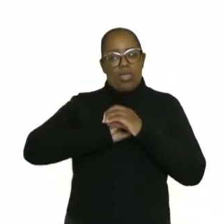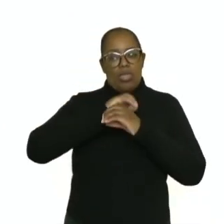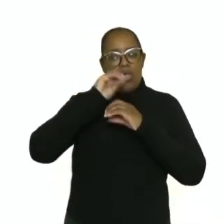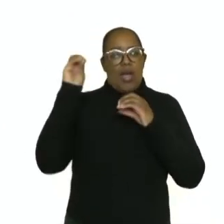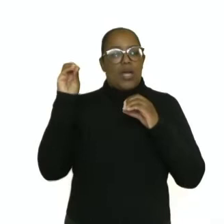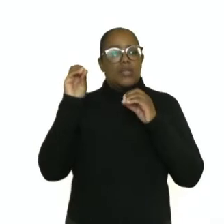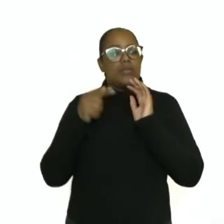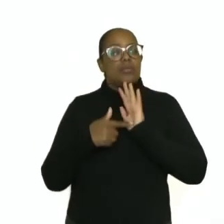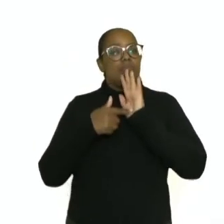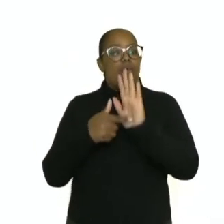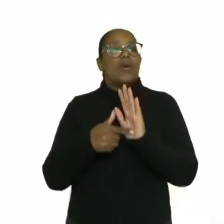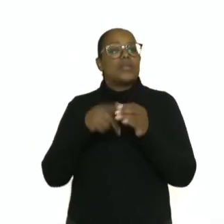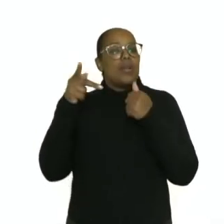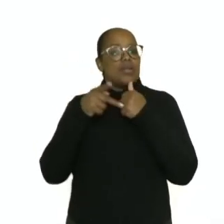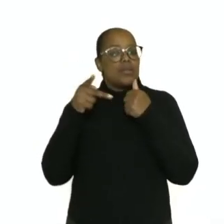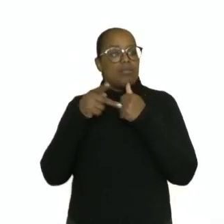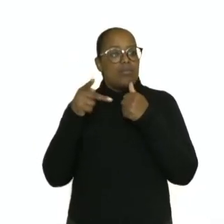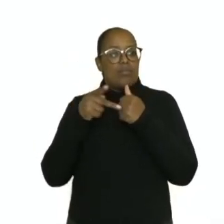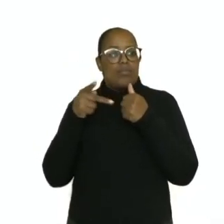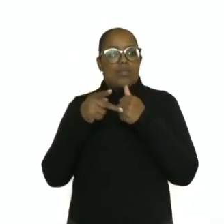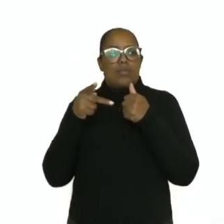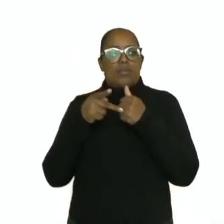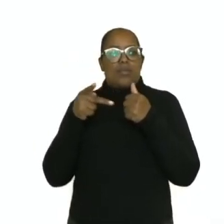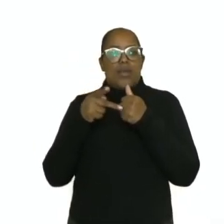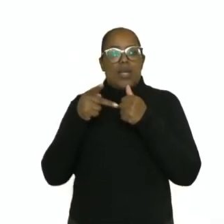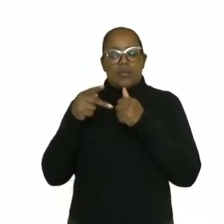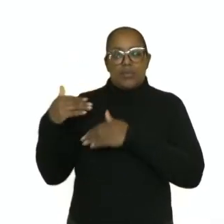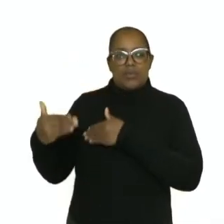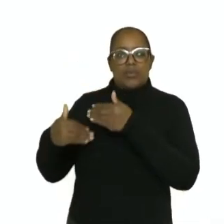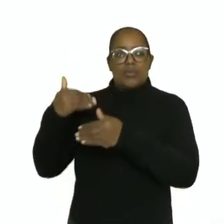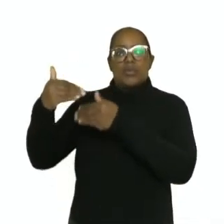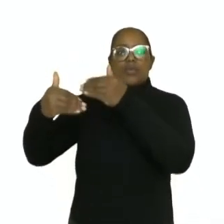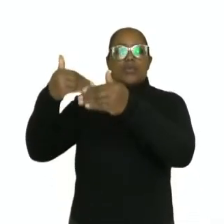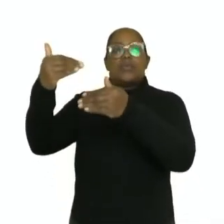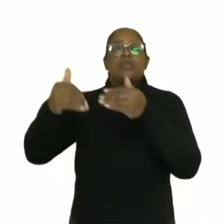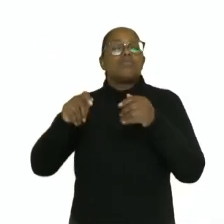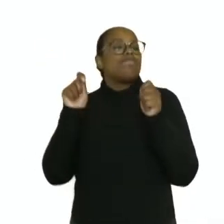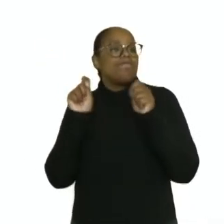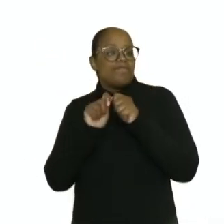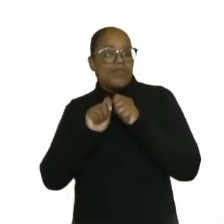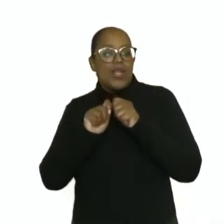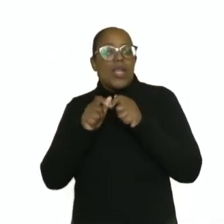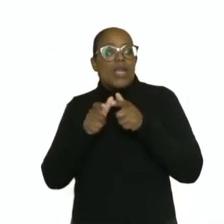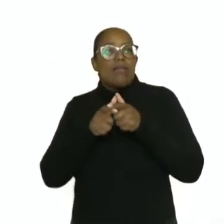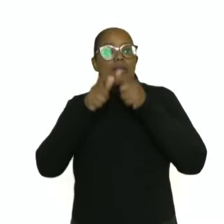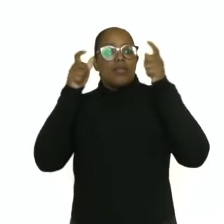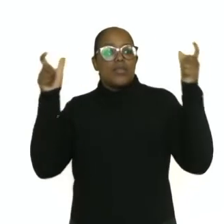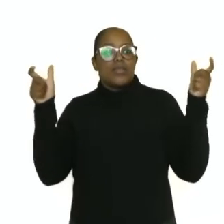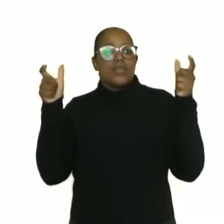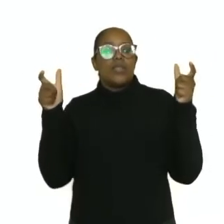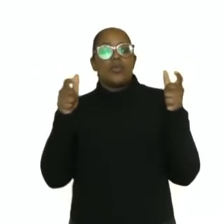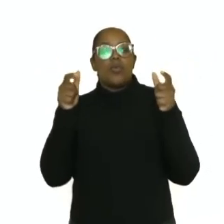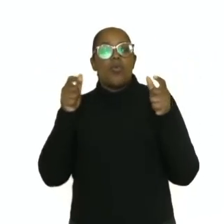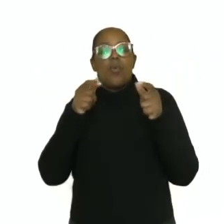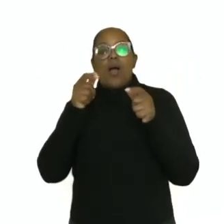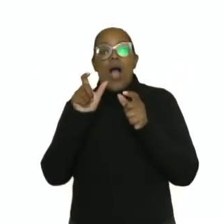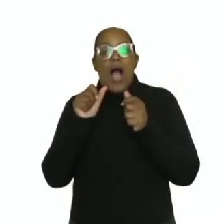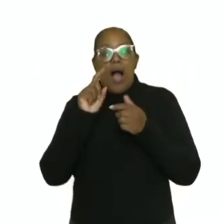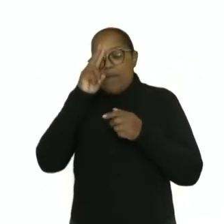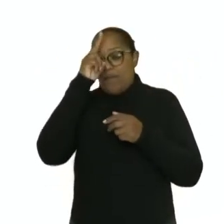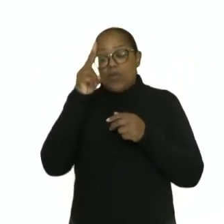evoluídas. Depois vocês escutem a música também, pesquisem lá, hein? Que cresceram com a força de pedreiros